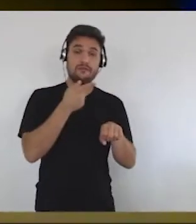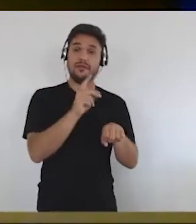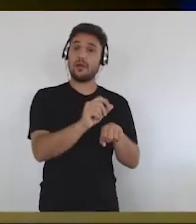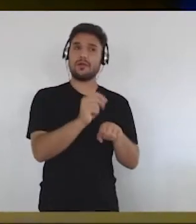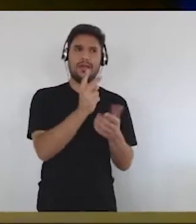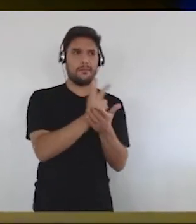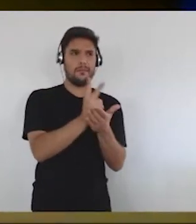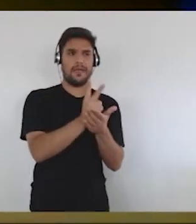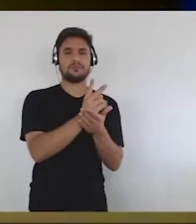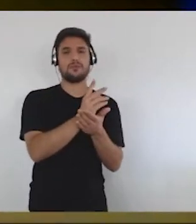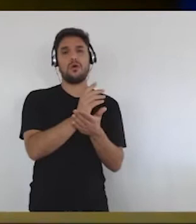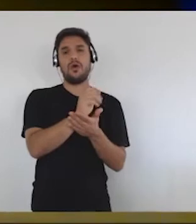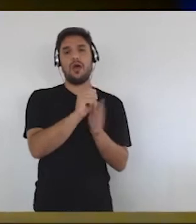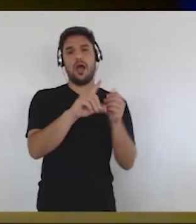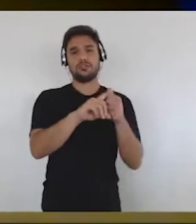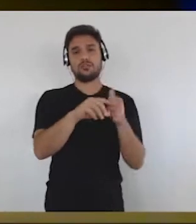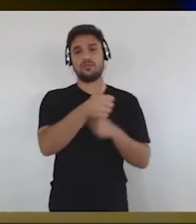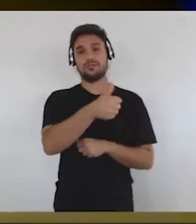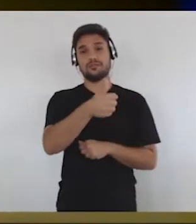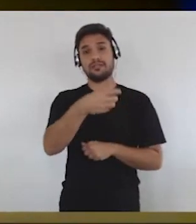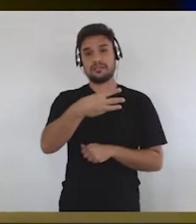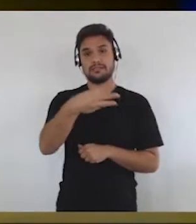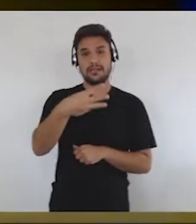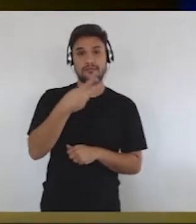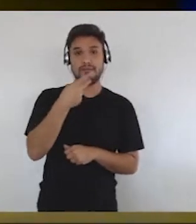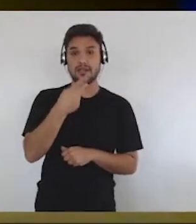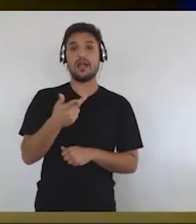no mesmo artigo 133, que o advogado é